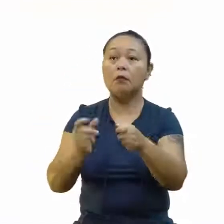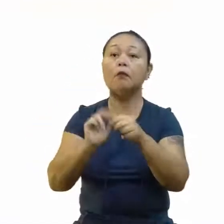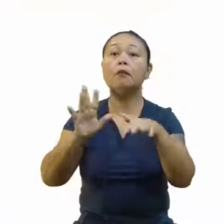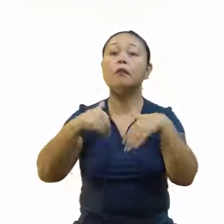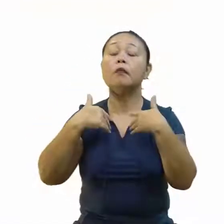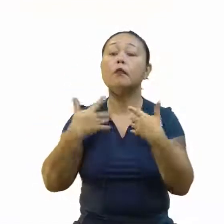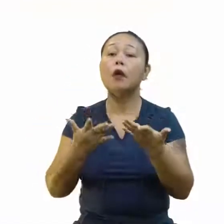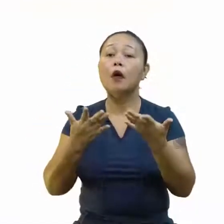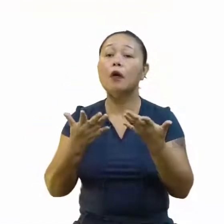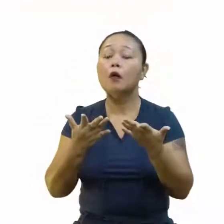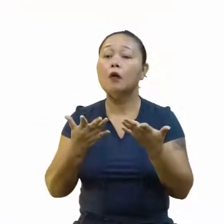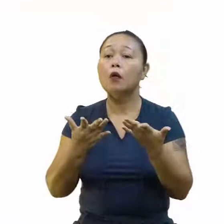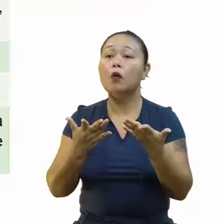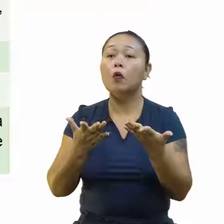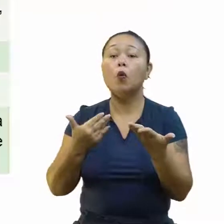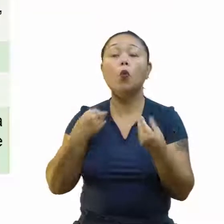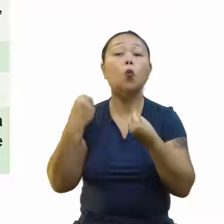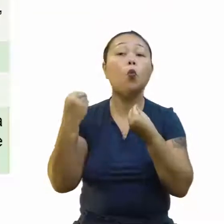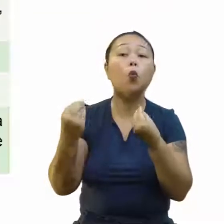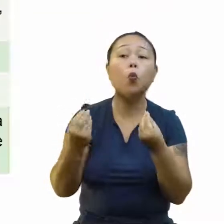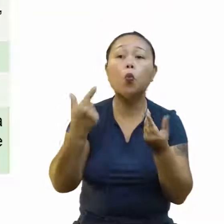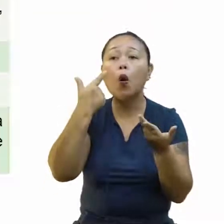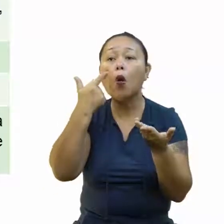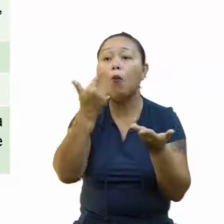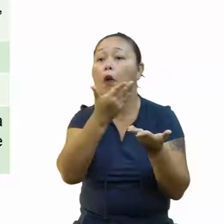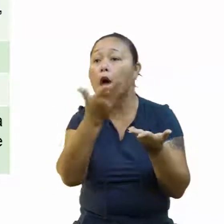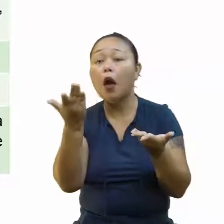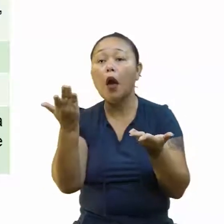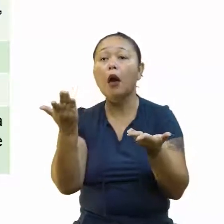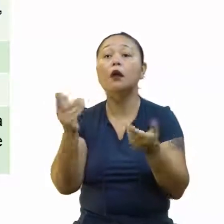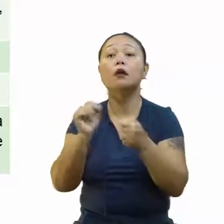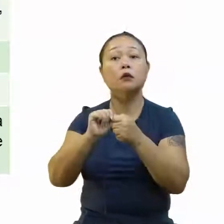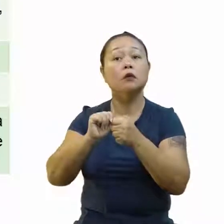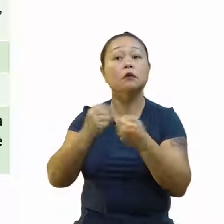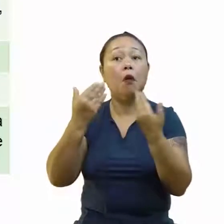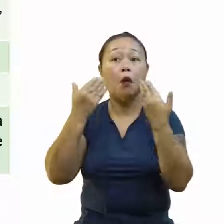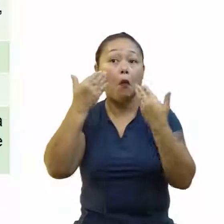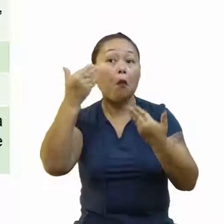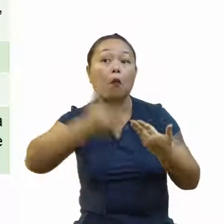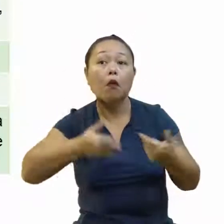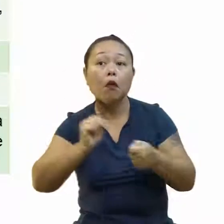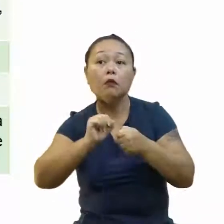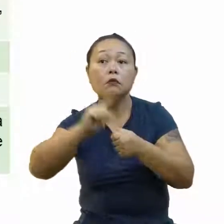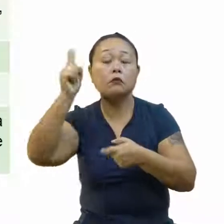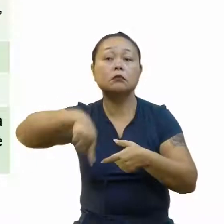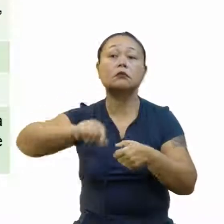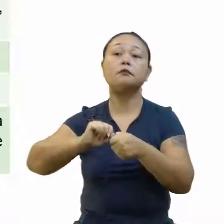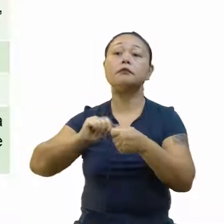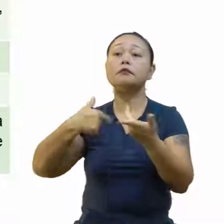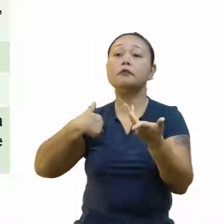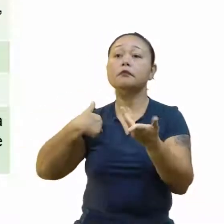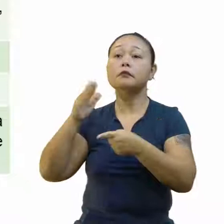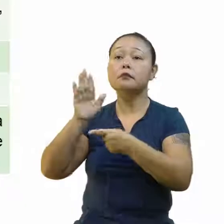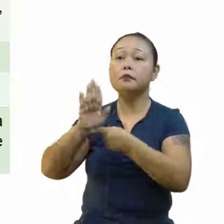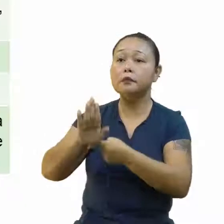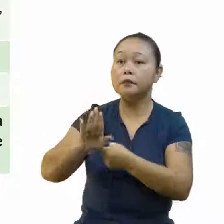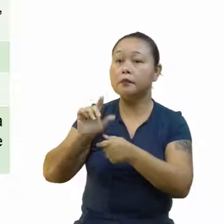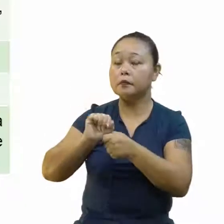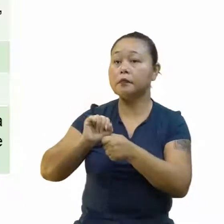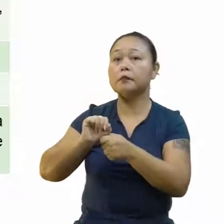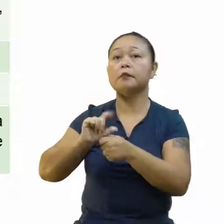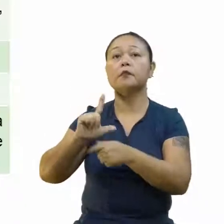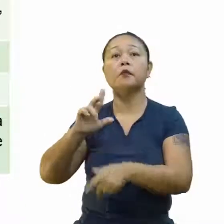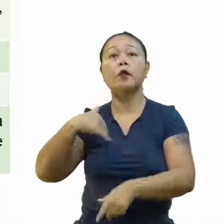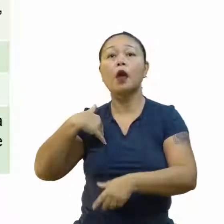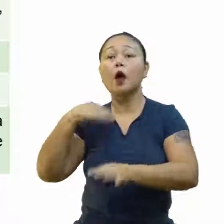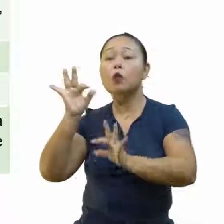quais são as evidências para a gente falar que ela contribui? Então, a gente tem o que nós chamamos de mecanismo do